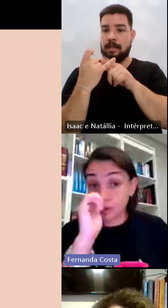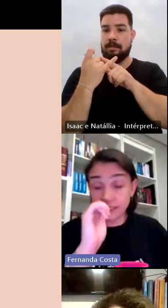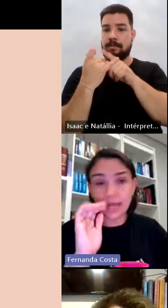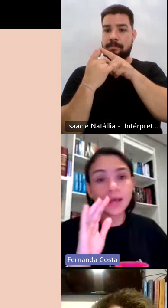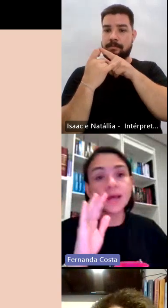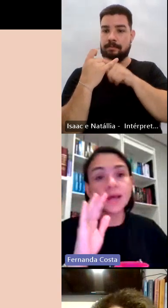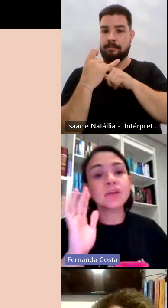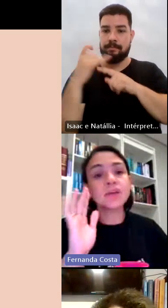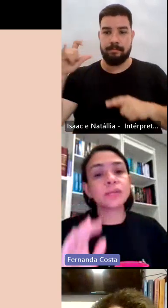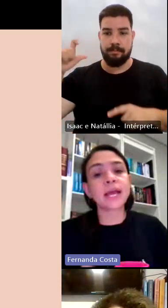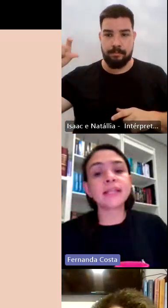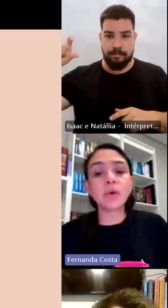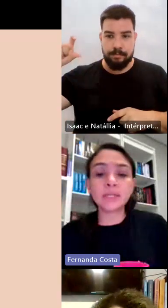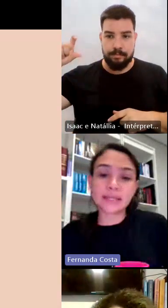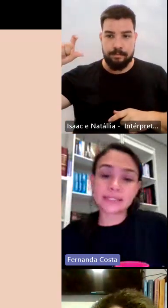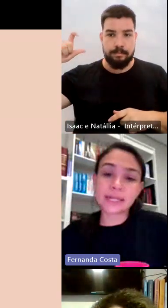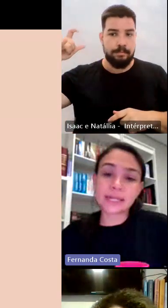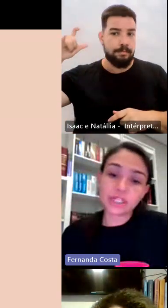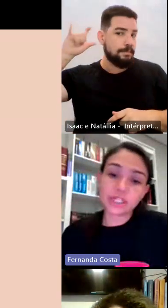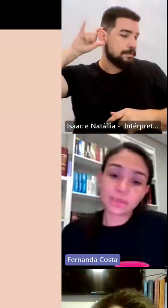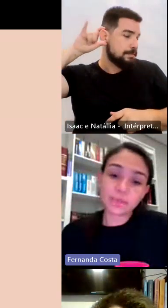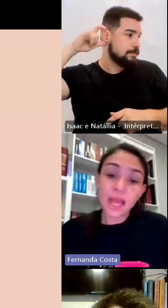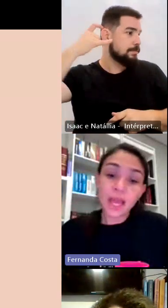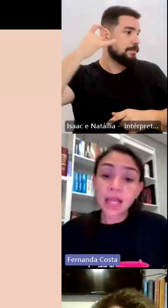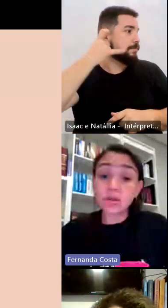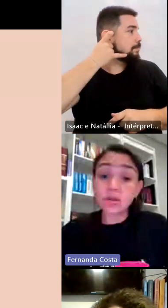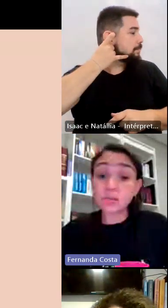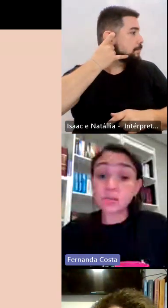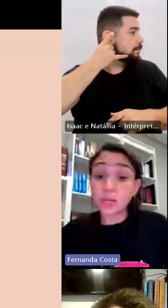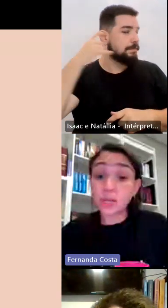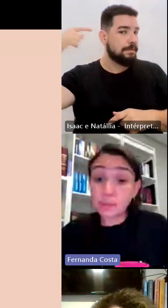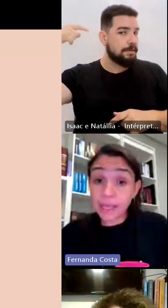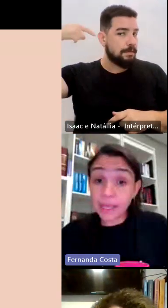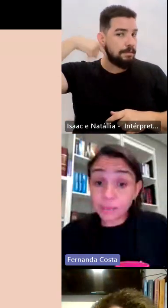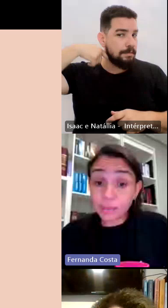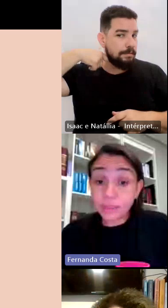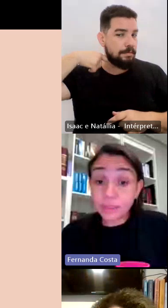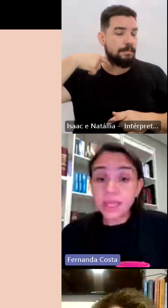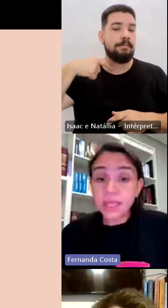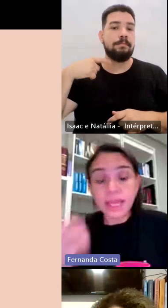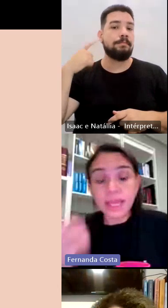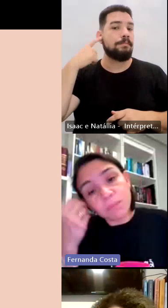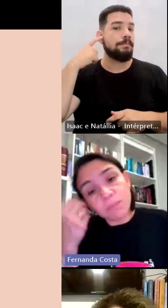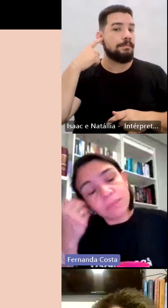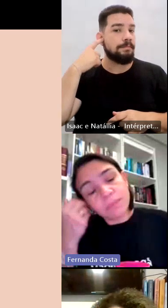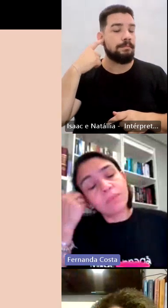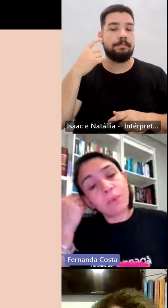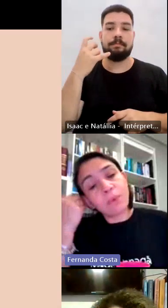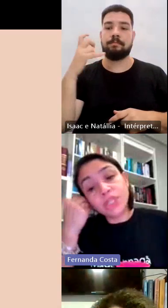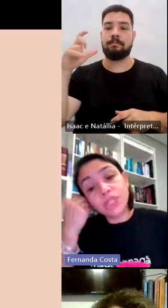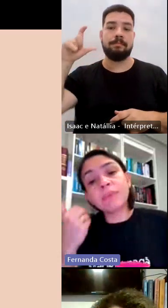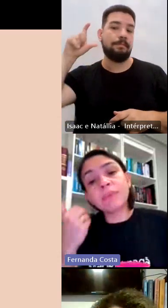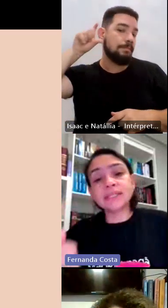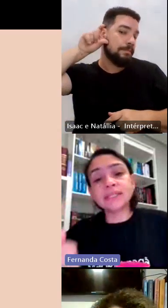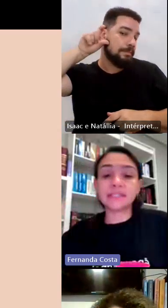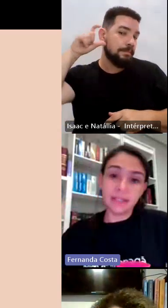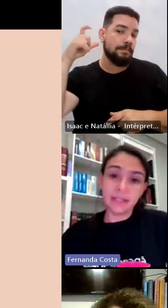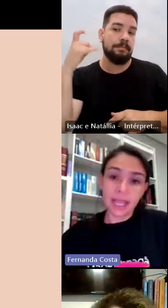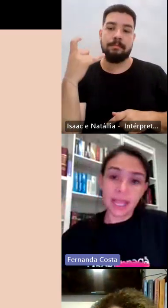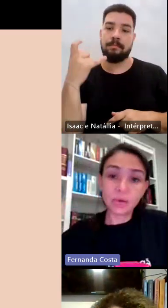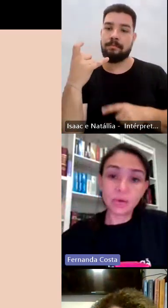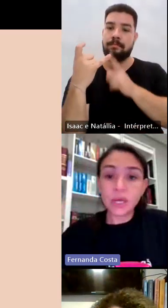vai conversar sobre cada uma dessas, tá, gente? Aqui nós temos a orelha média, que é um pouquinho